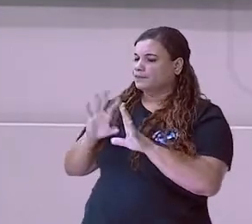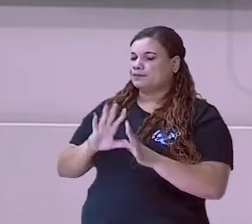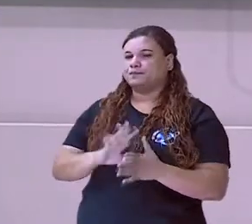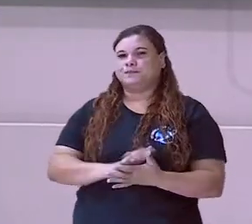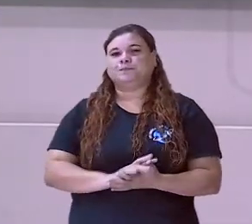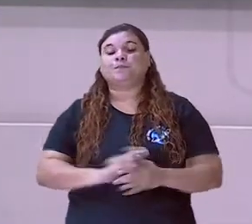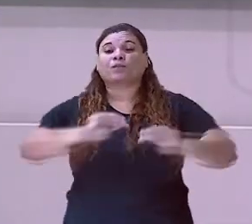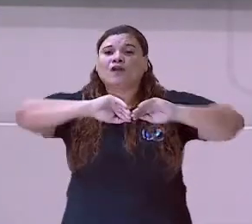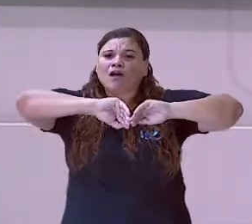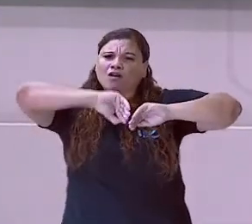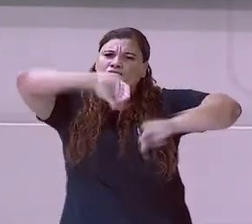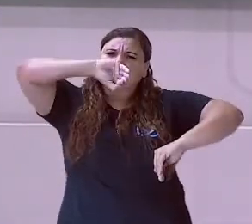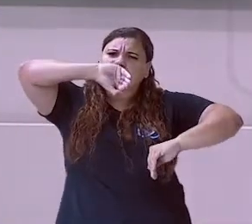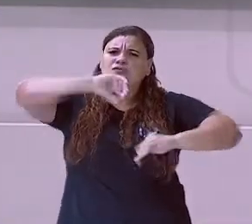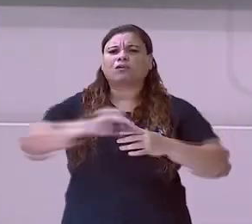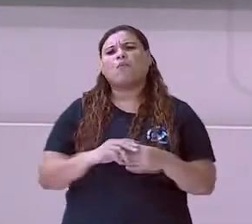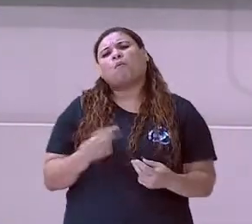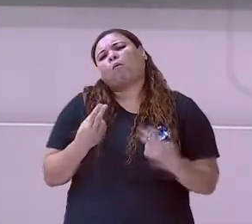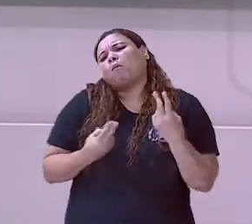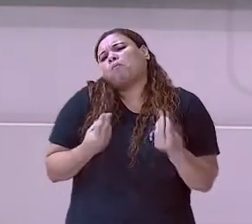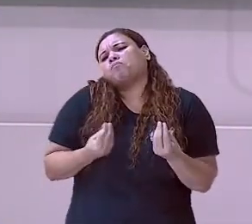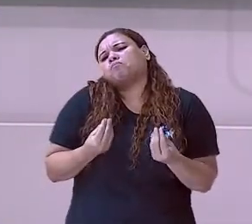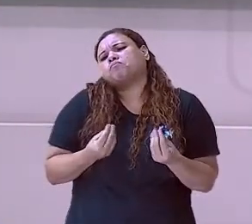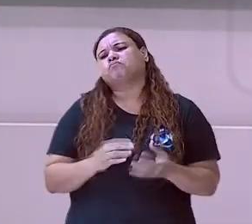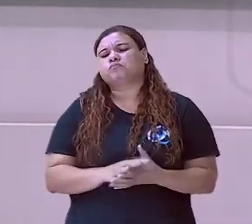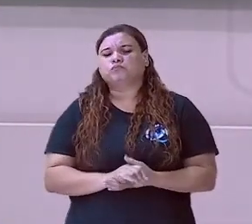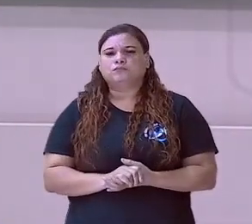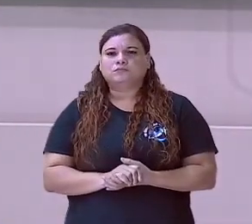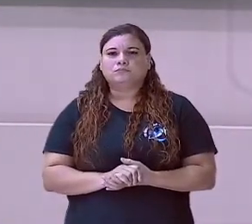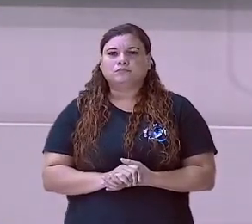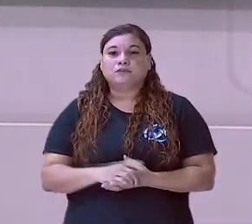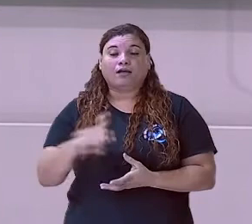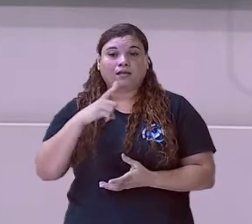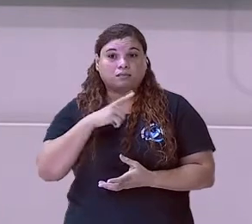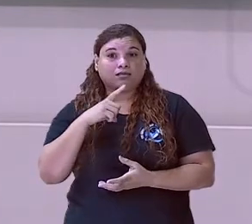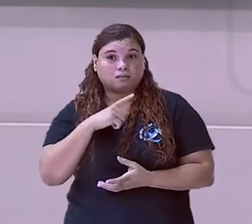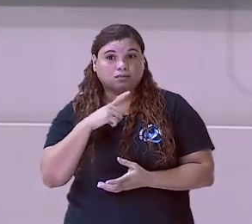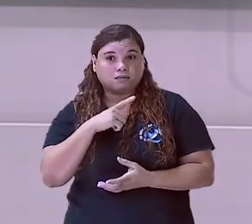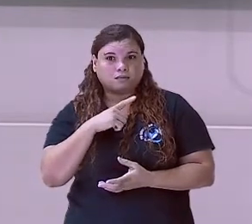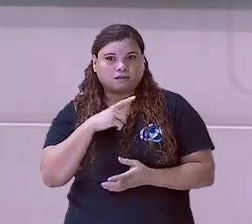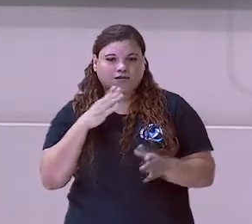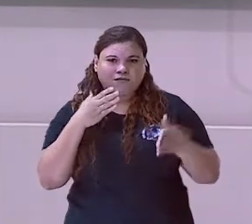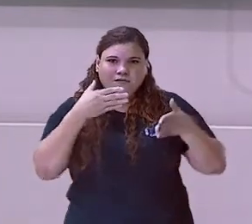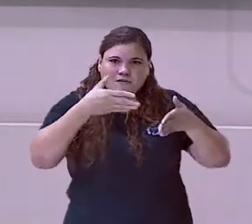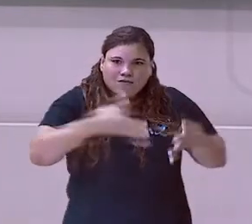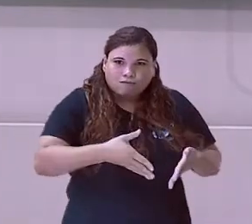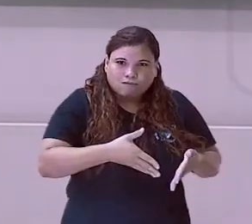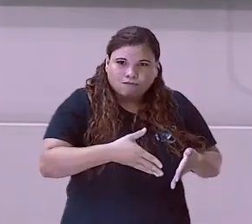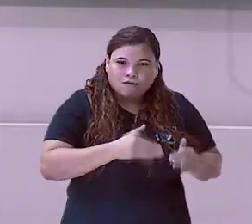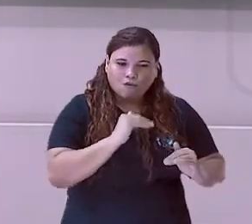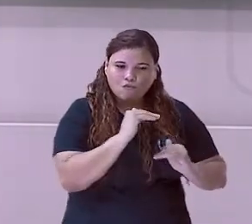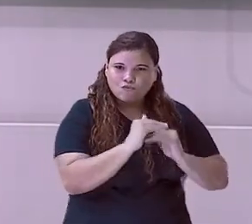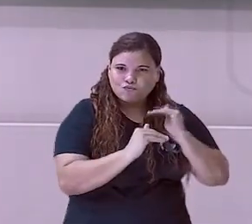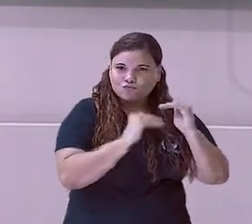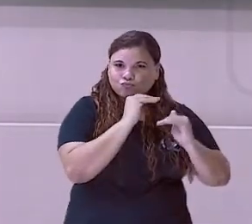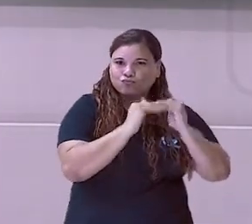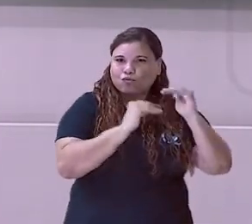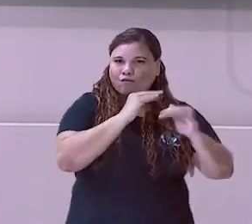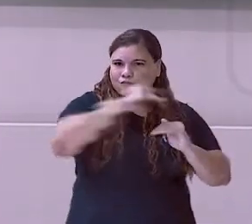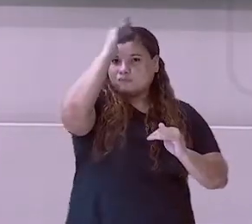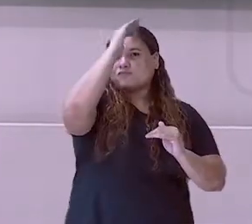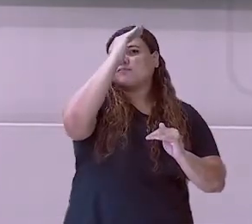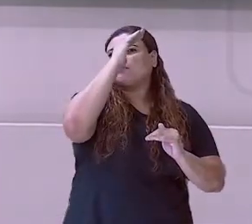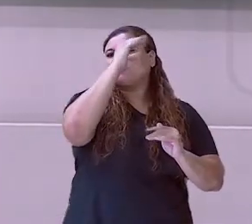essa divisão norte-sul, ela está ligada também ao desenvolvimento social e